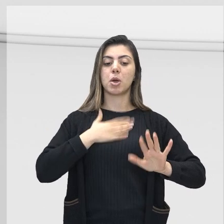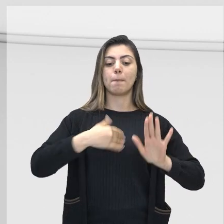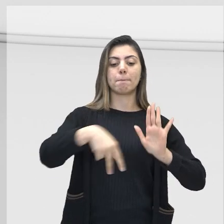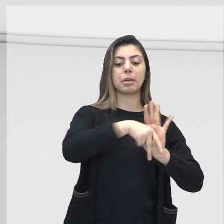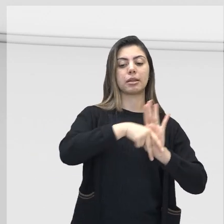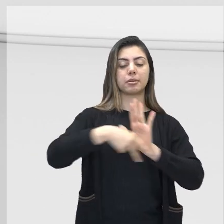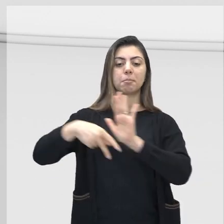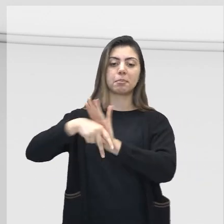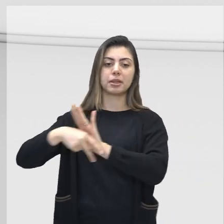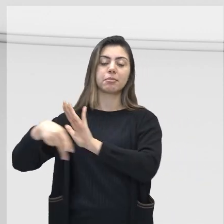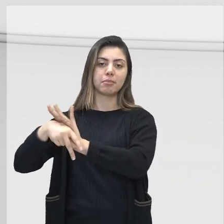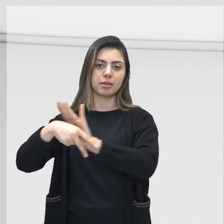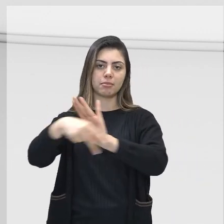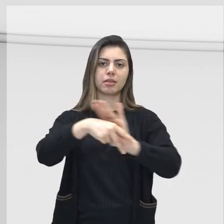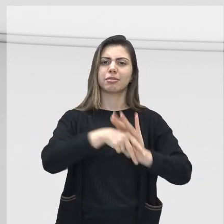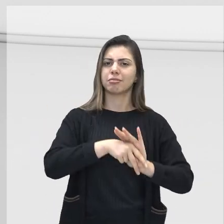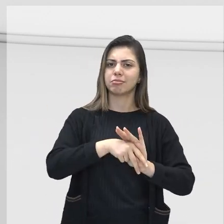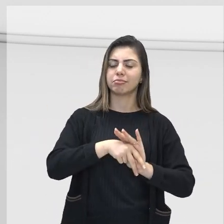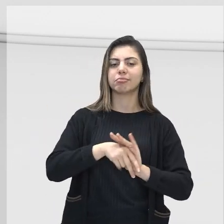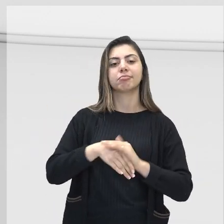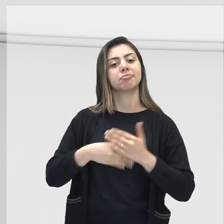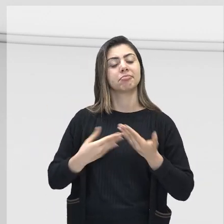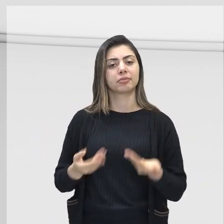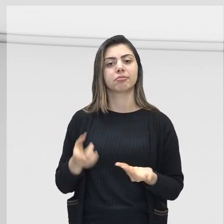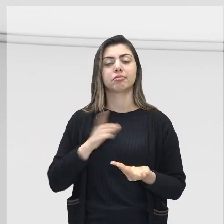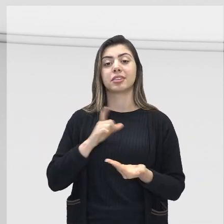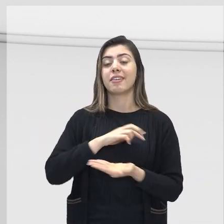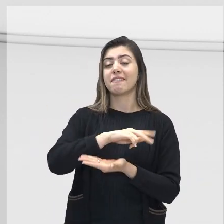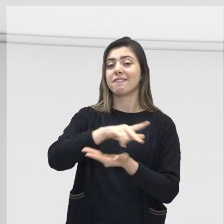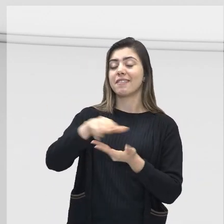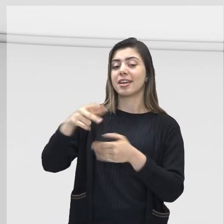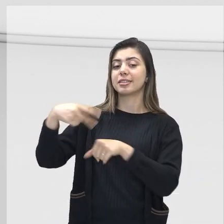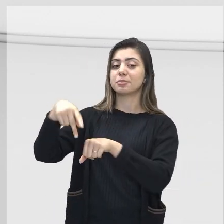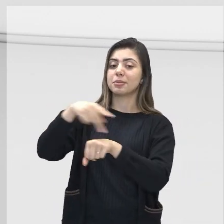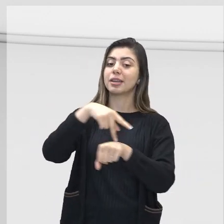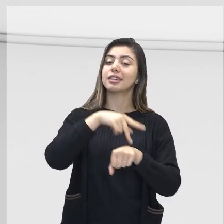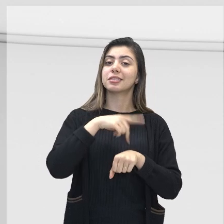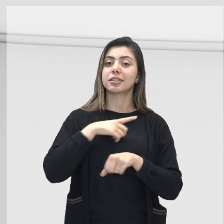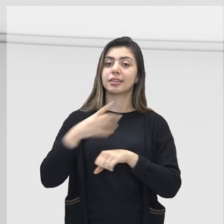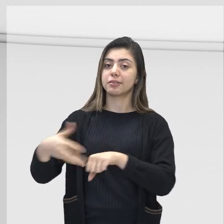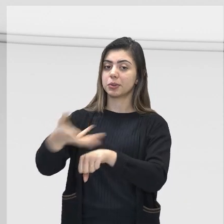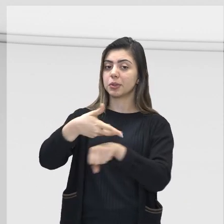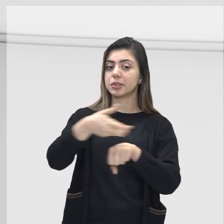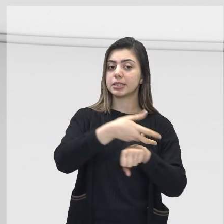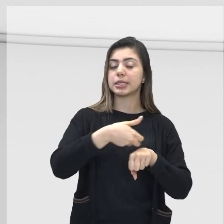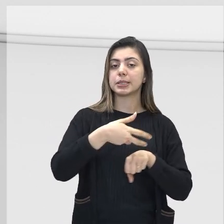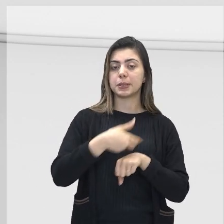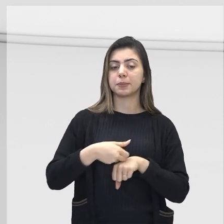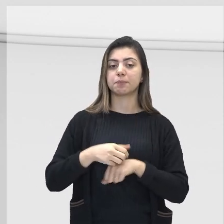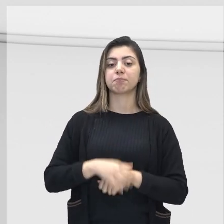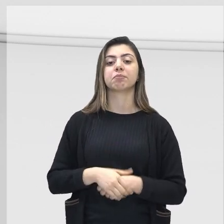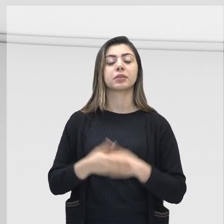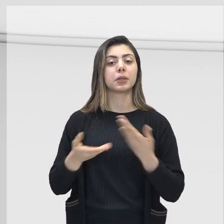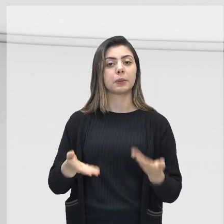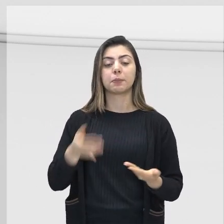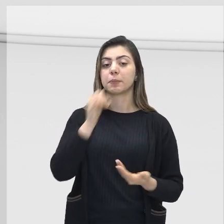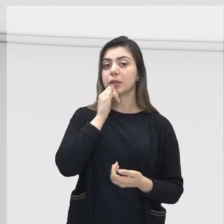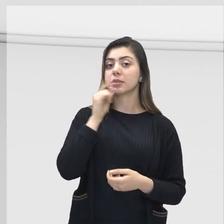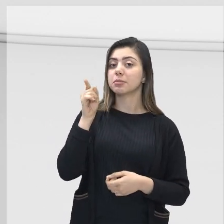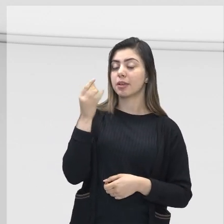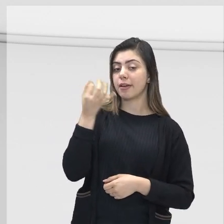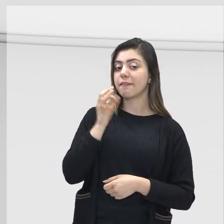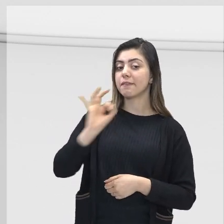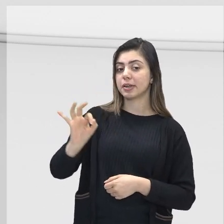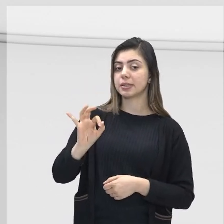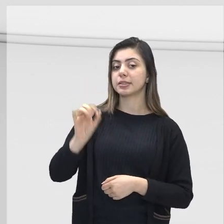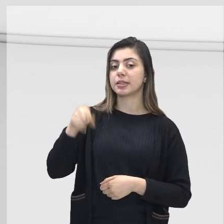ficar dentro da África, certo? Nós temos diversos países realizando esse processo de colonização. Entre eles, por exemplo, a França, que é